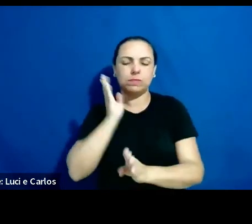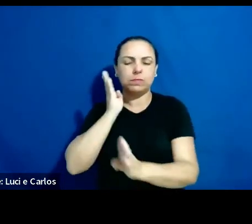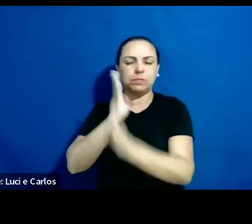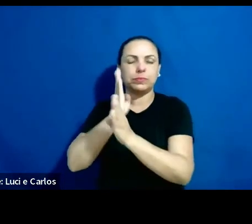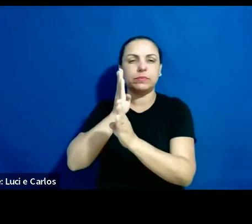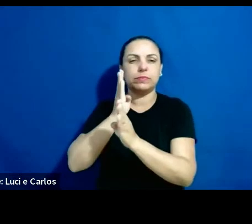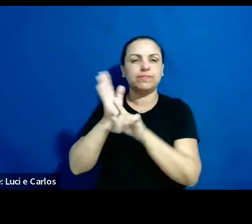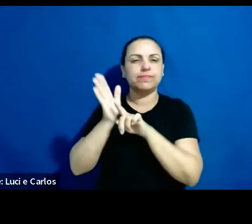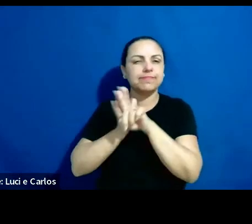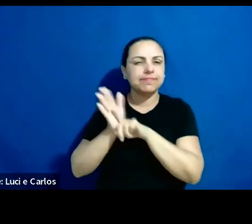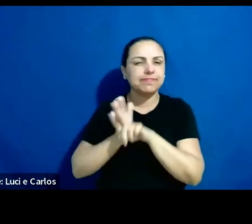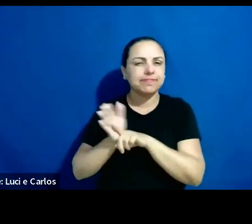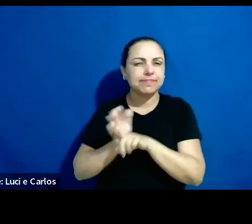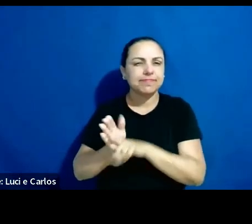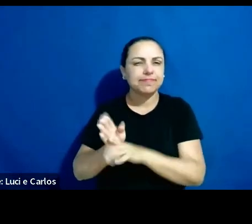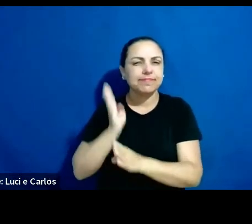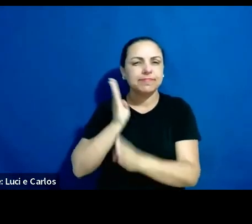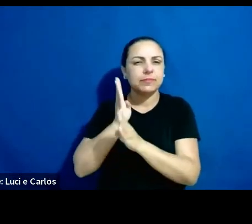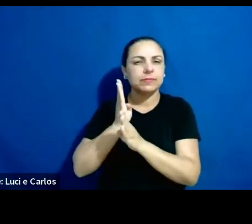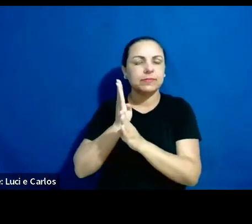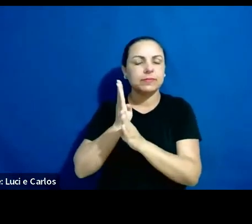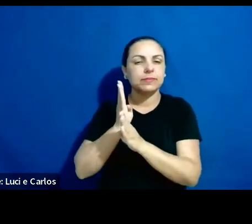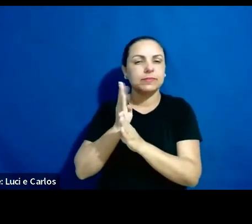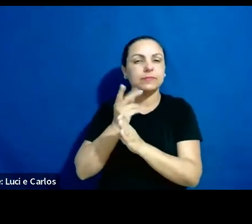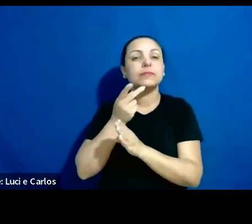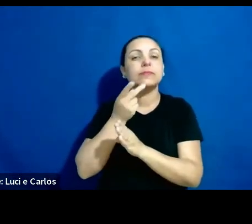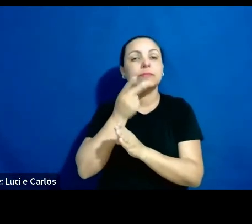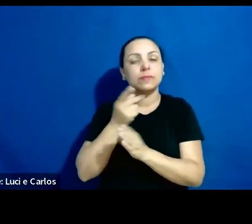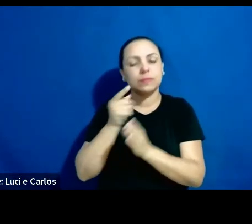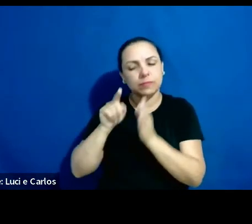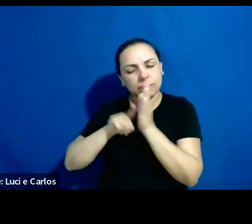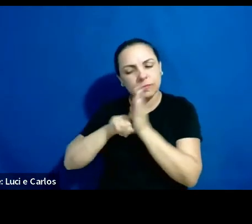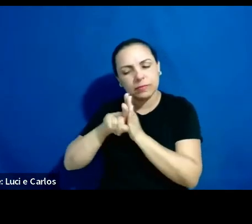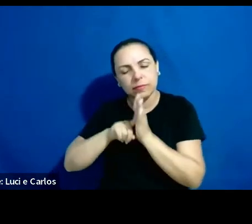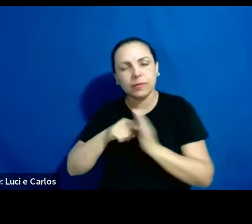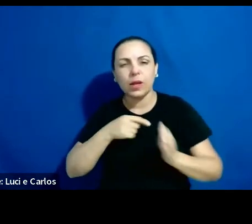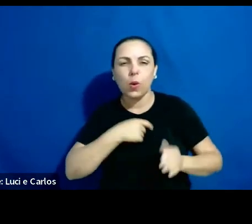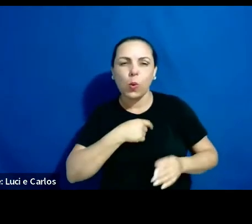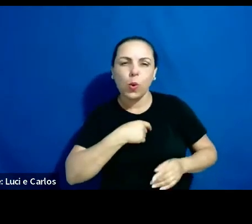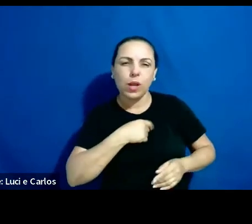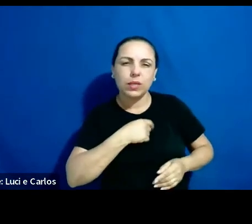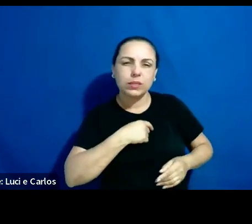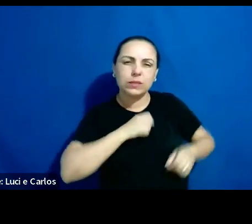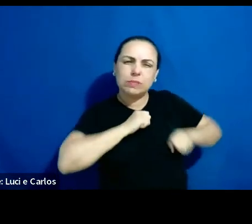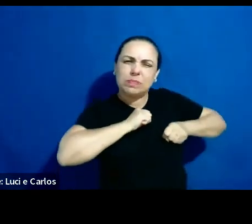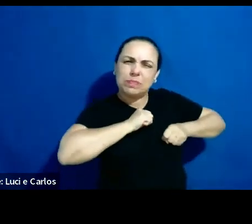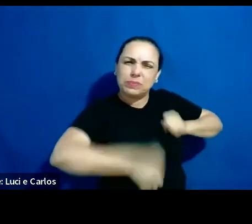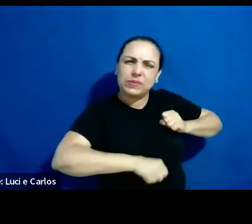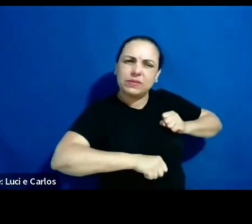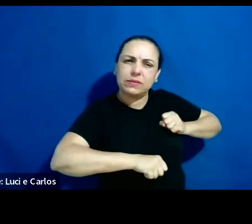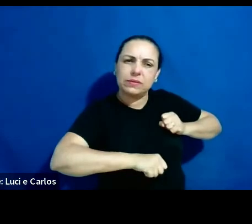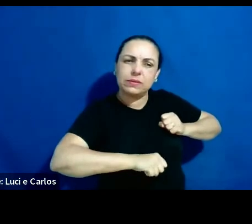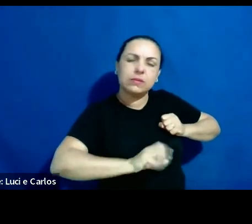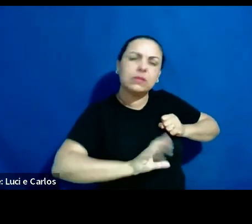James Eric, ele foi o primeiro a observar e descrever o infarto do